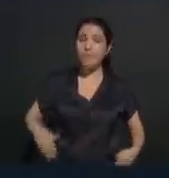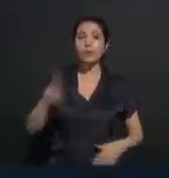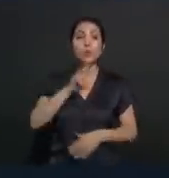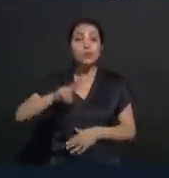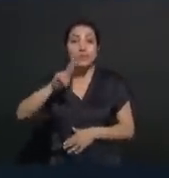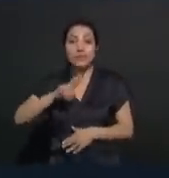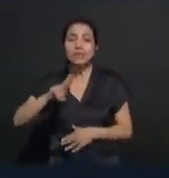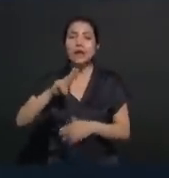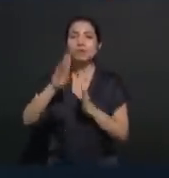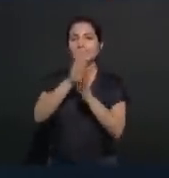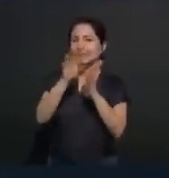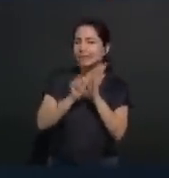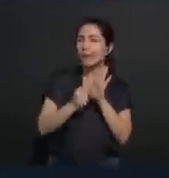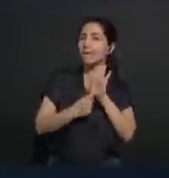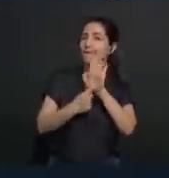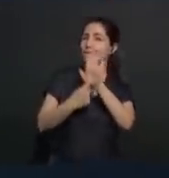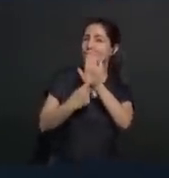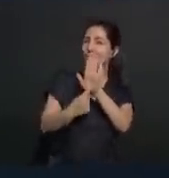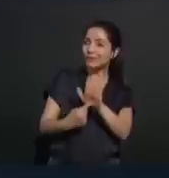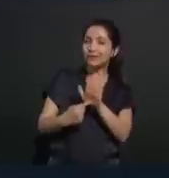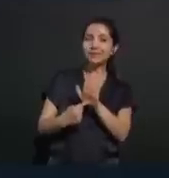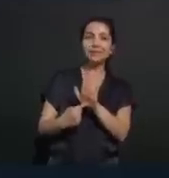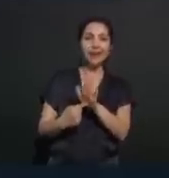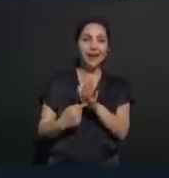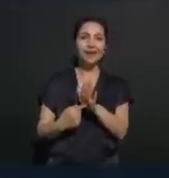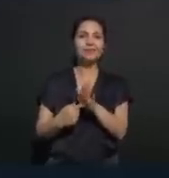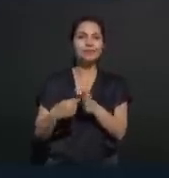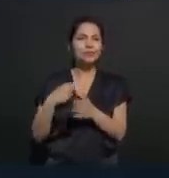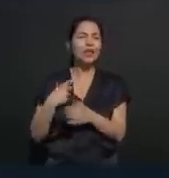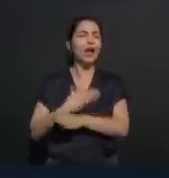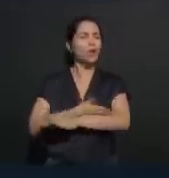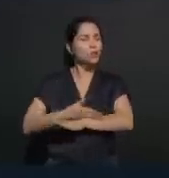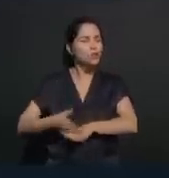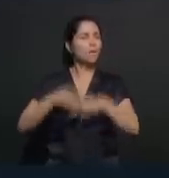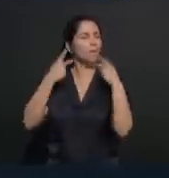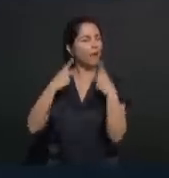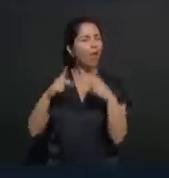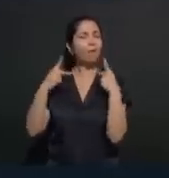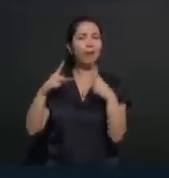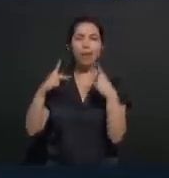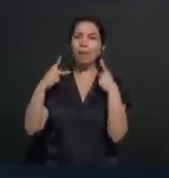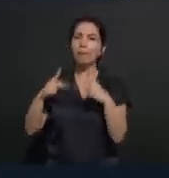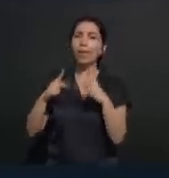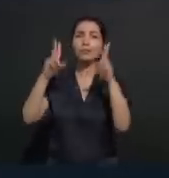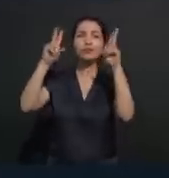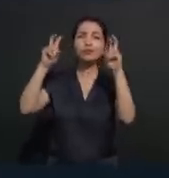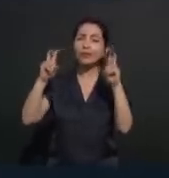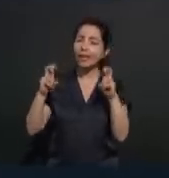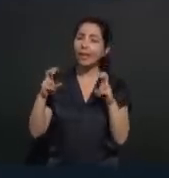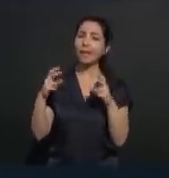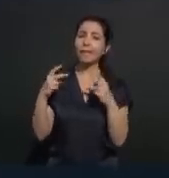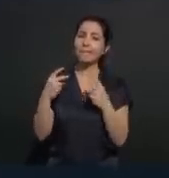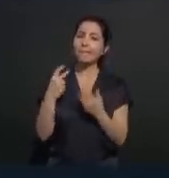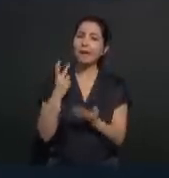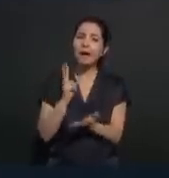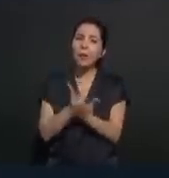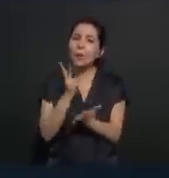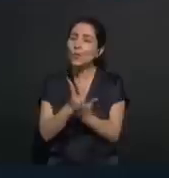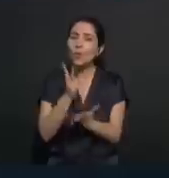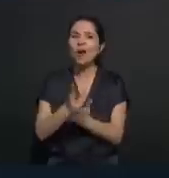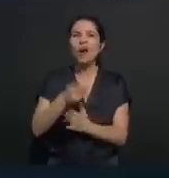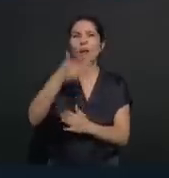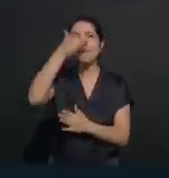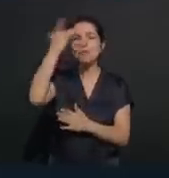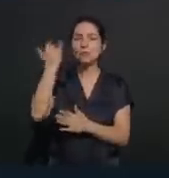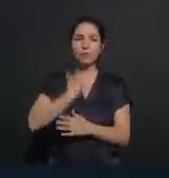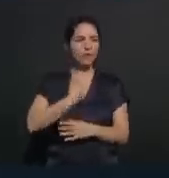pregando. Há um século, tem gente que fala assim comigo. Esse mês uma pessoa falou assim comigo: você não acha que seu discurso envelheceu não? Você não acha que